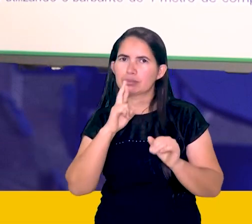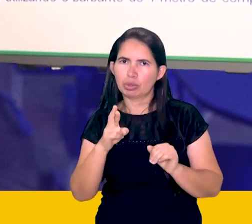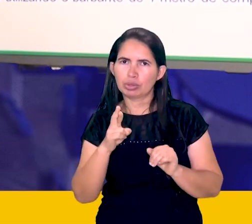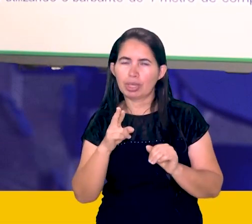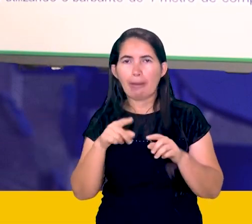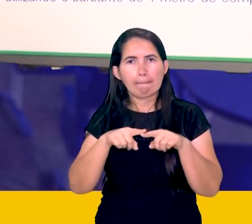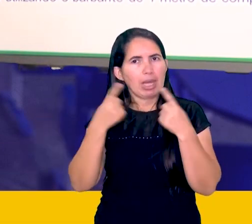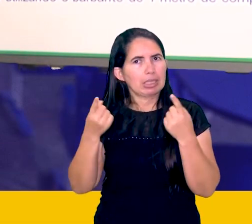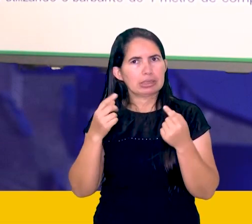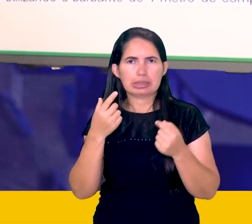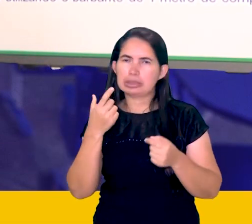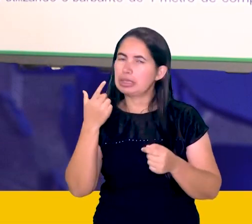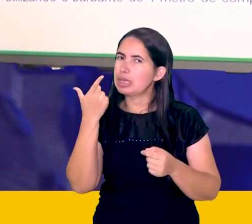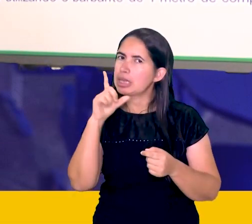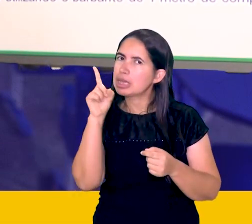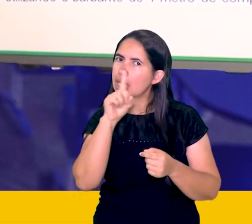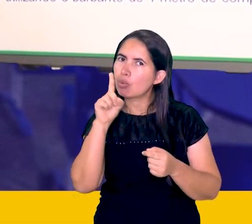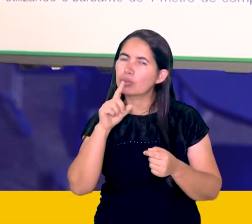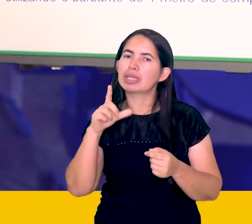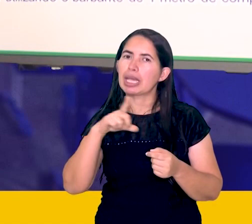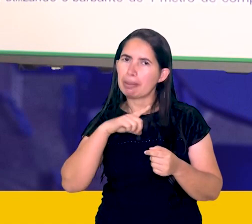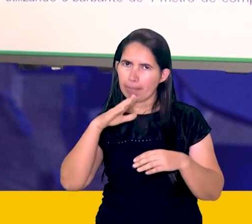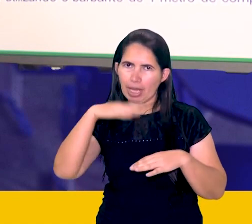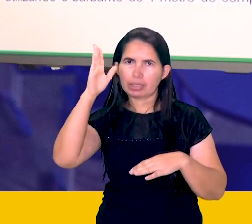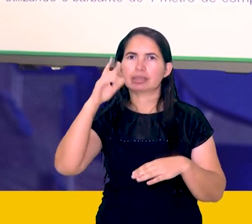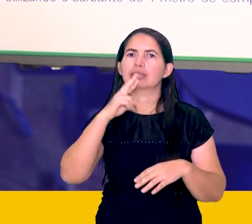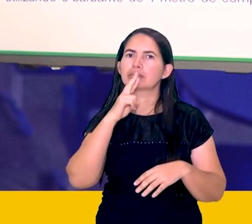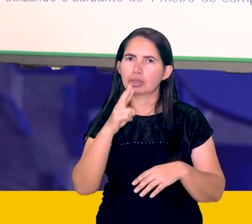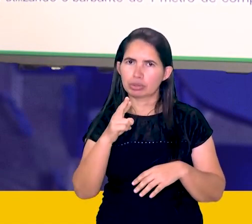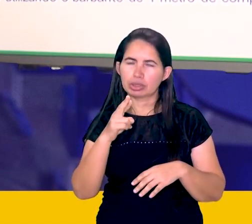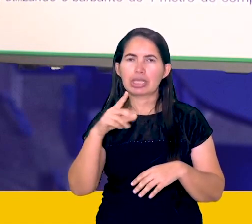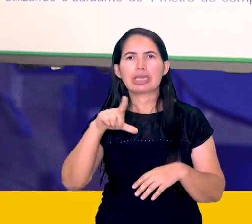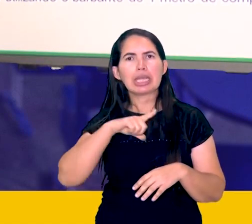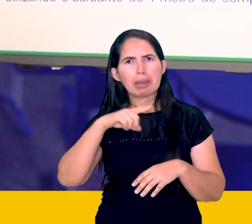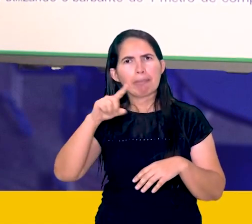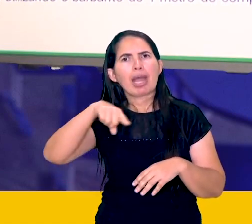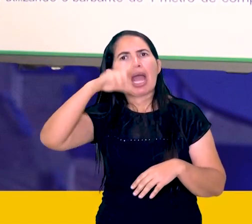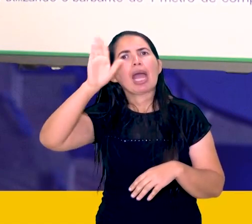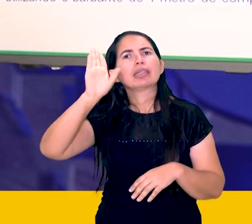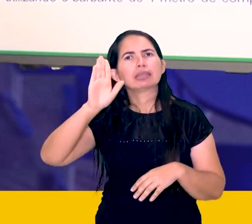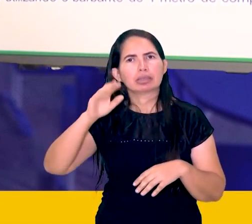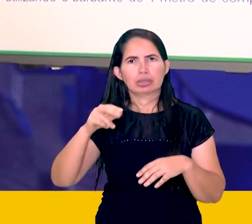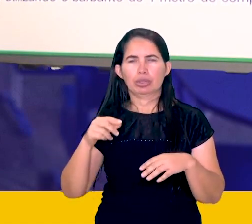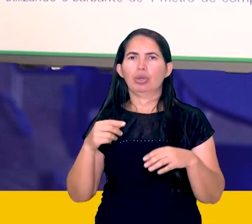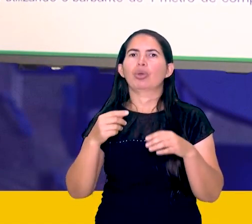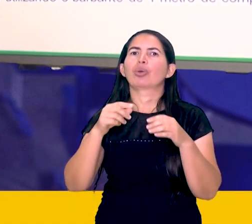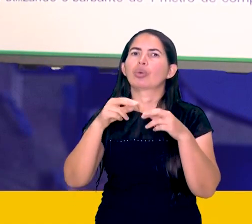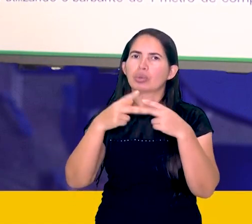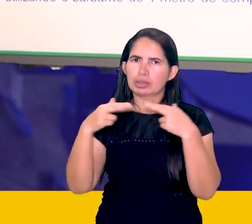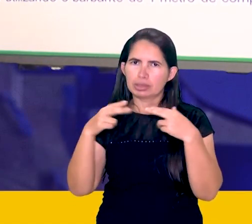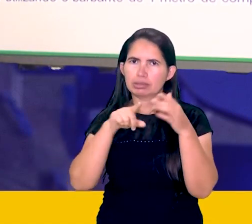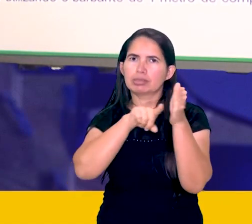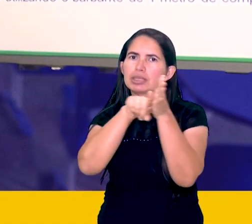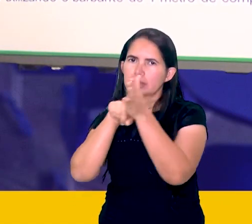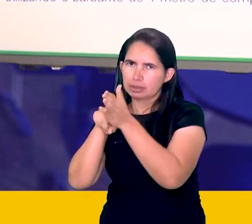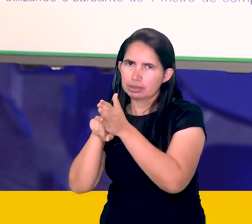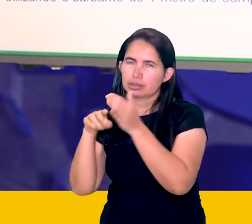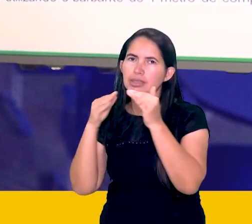dizer que são as únicas. É importante que você também, em casa, pesquise outros objetos, tá bom? Vamos para a